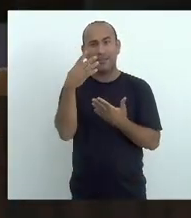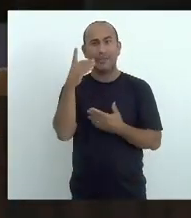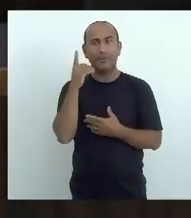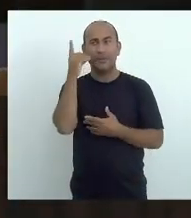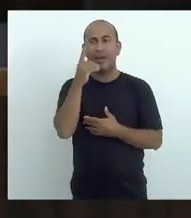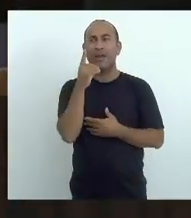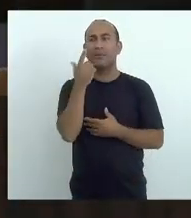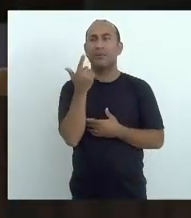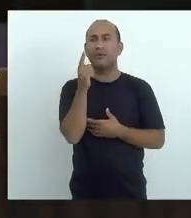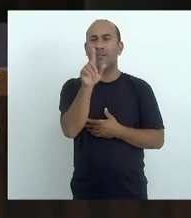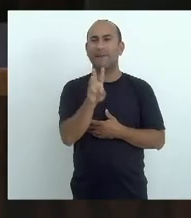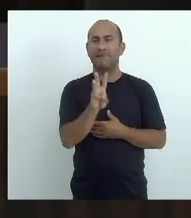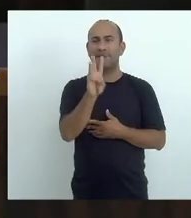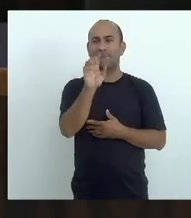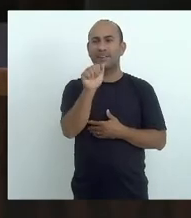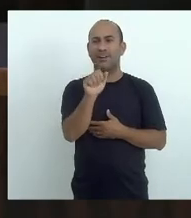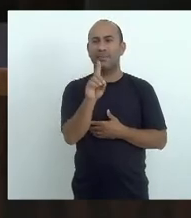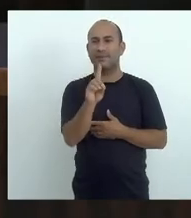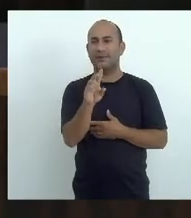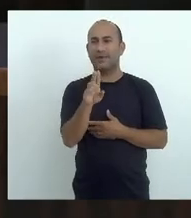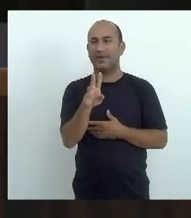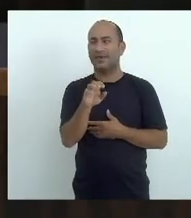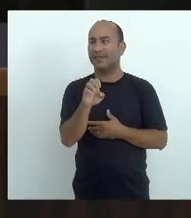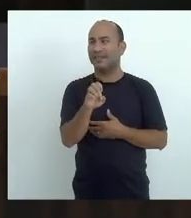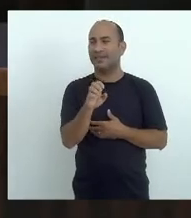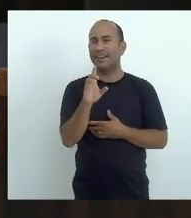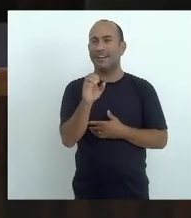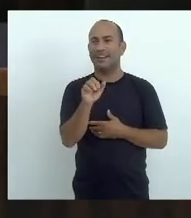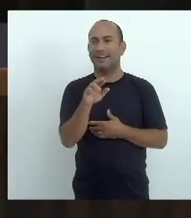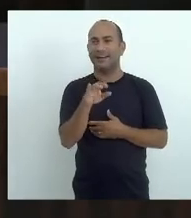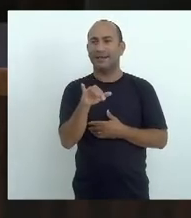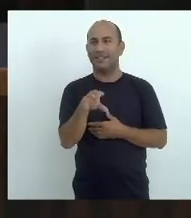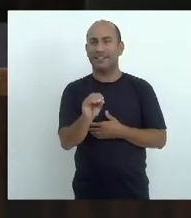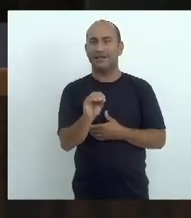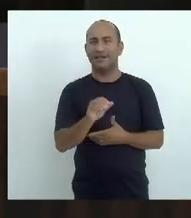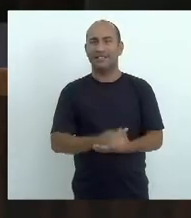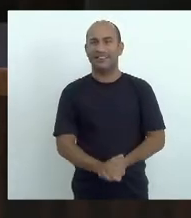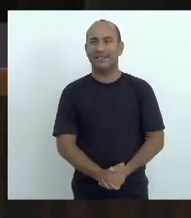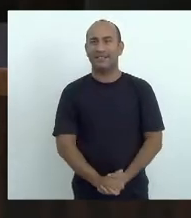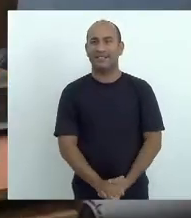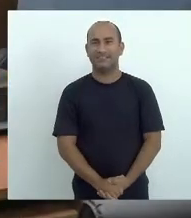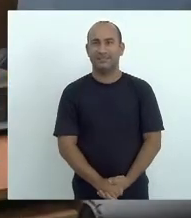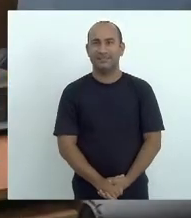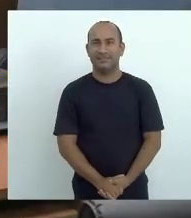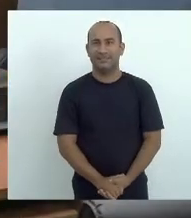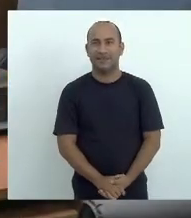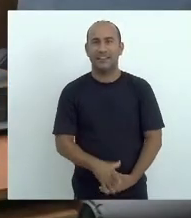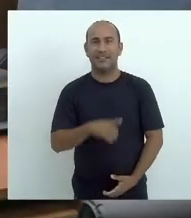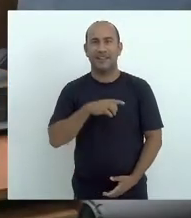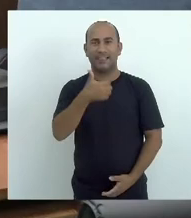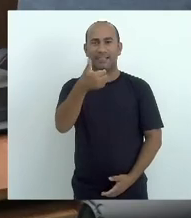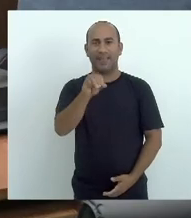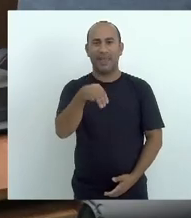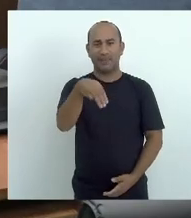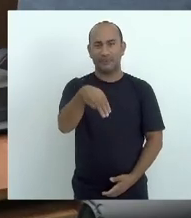inscrito é o nobre deputado Valdeque Carneiro. Vossa Excelência dispõe de 10 minutos no tempo regimental.